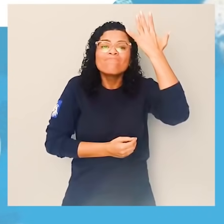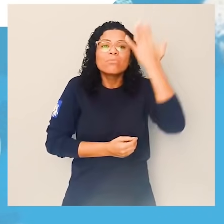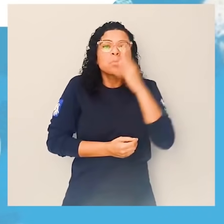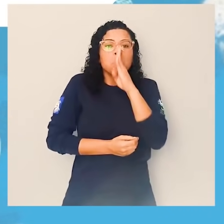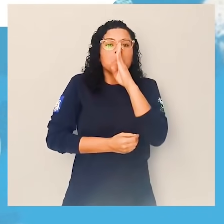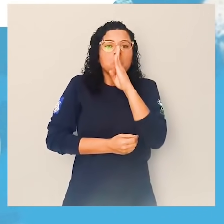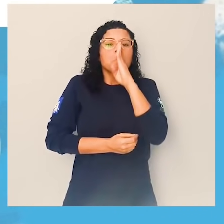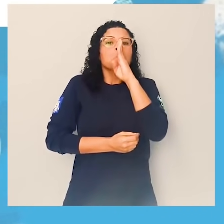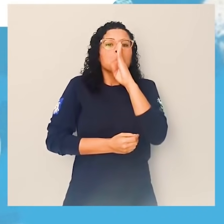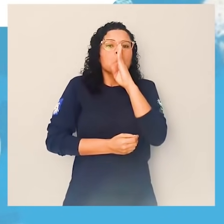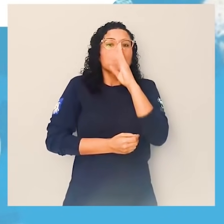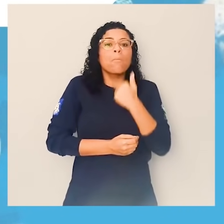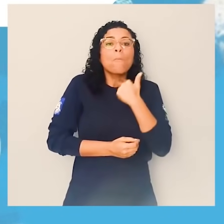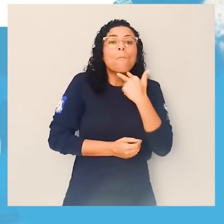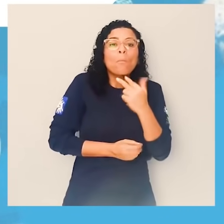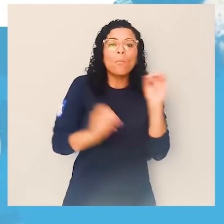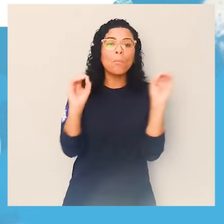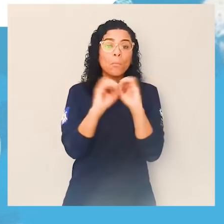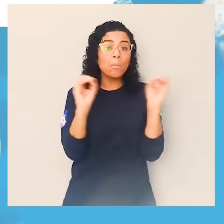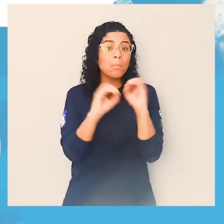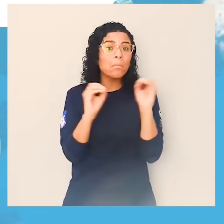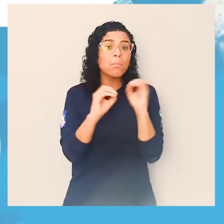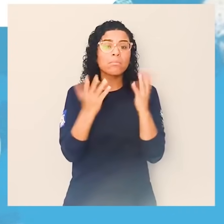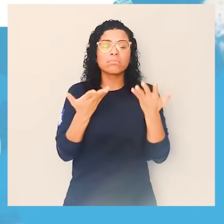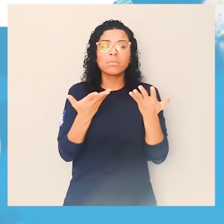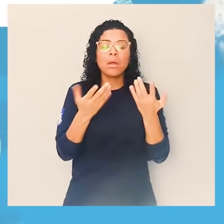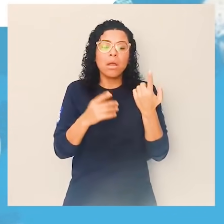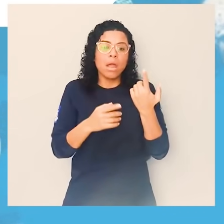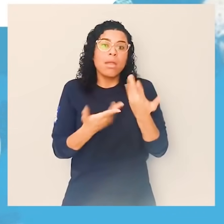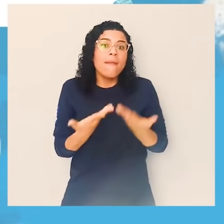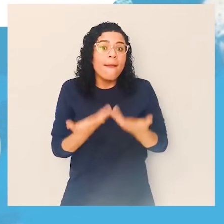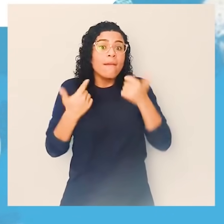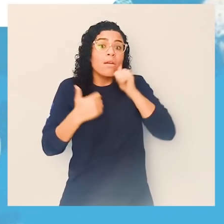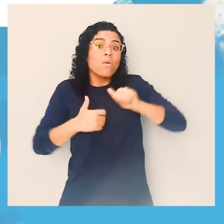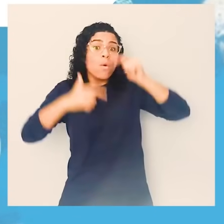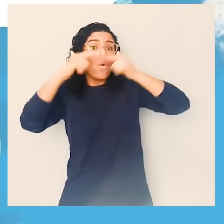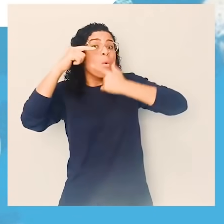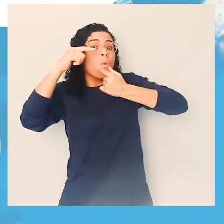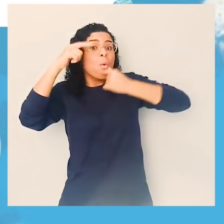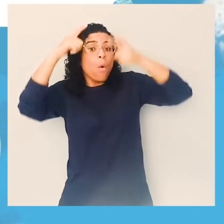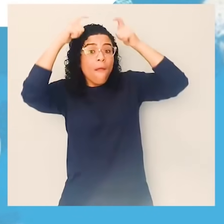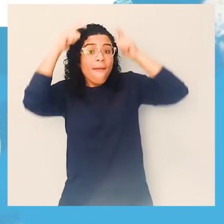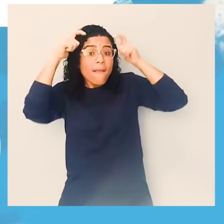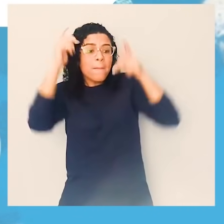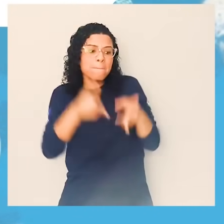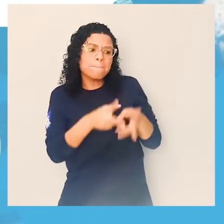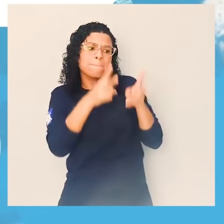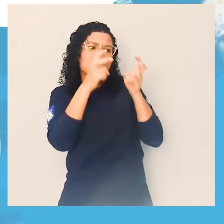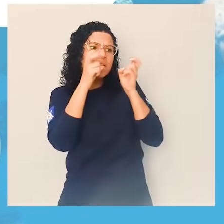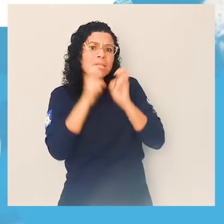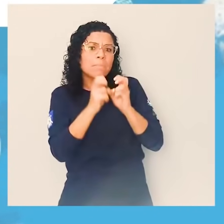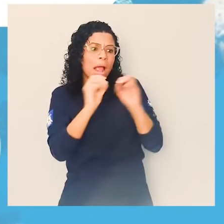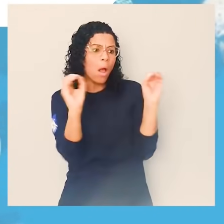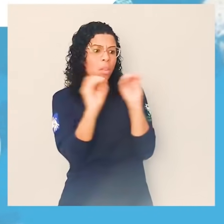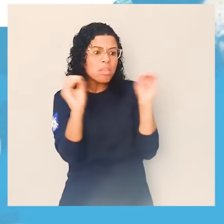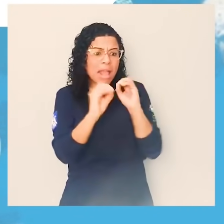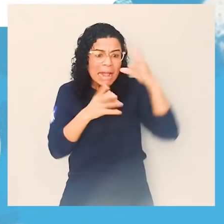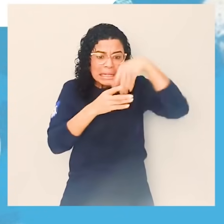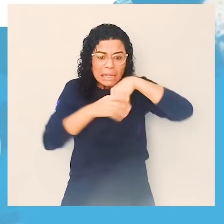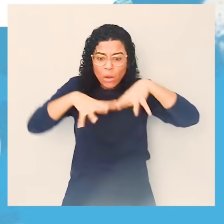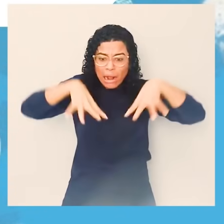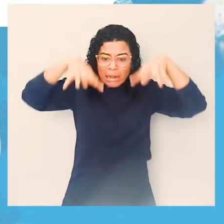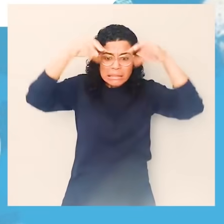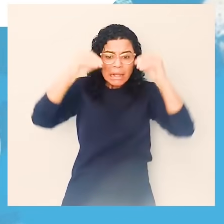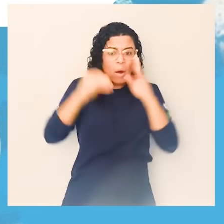chegou um dia em que o rei percebeu que ninguém mais no reino sabia falar.